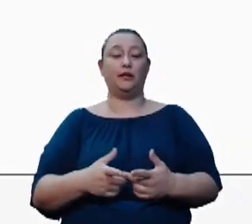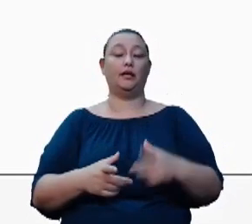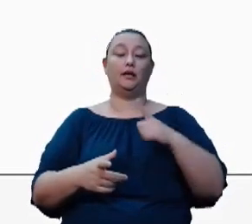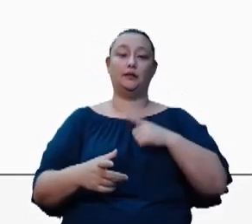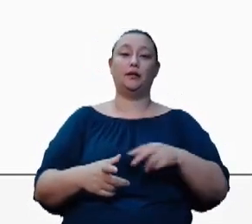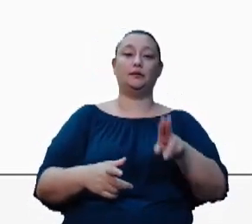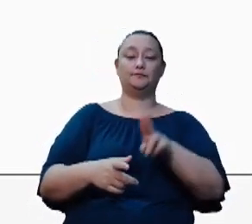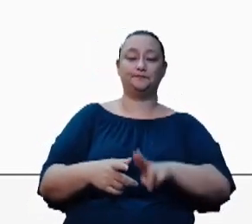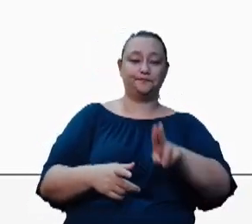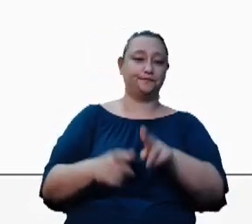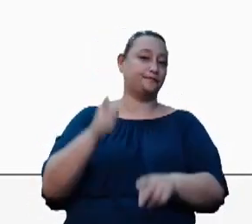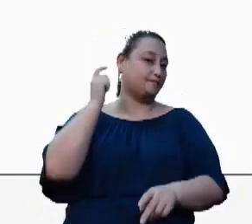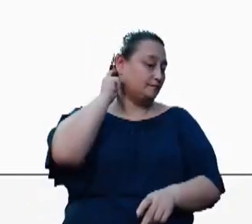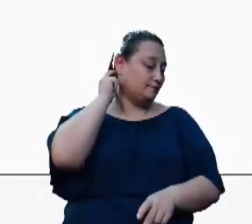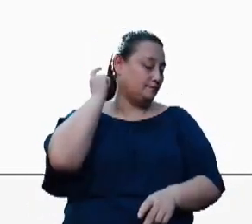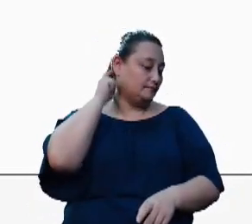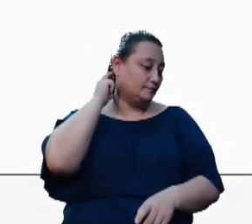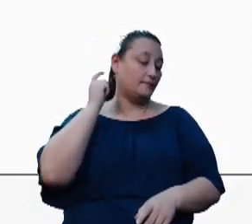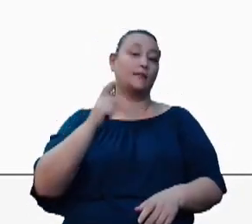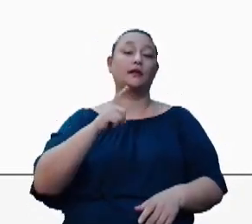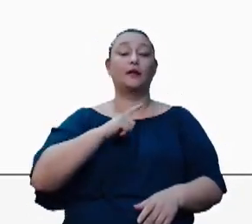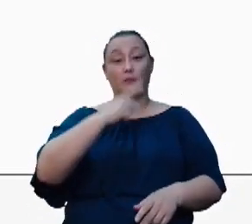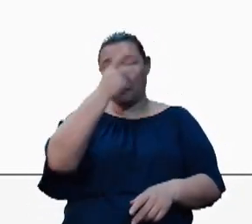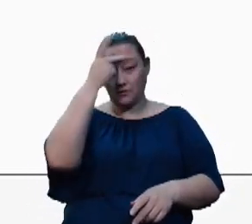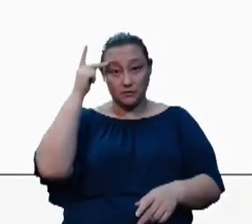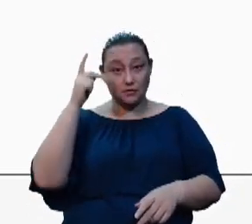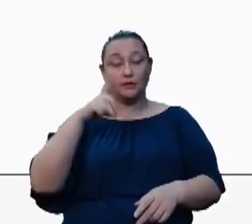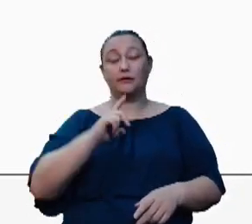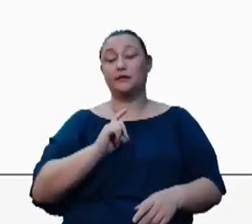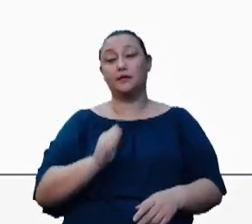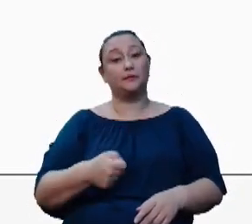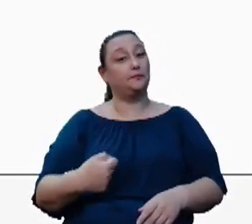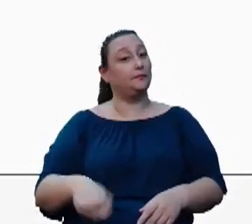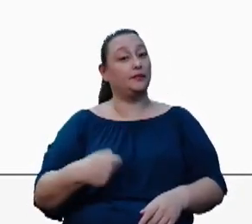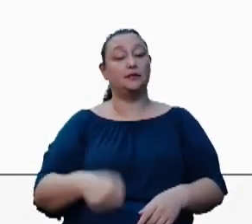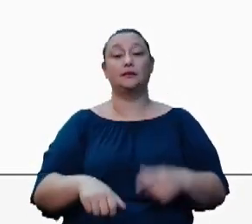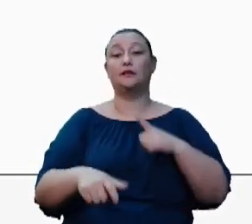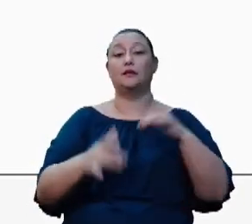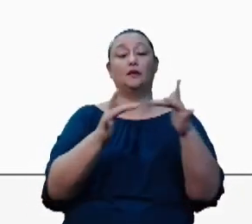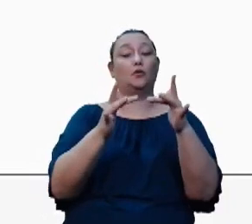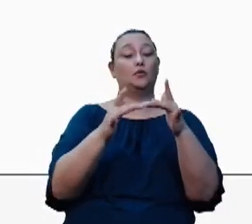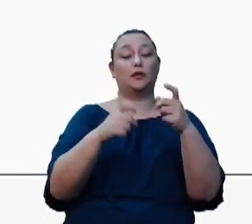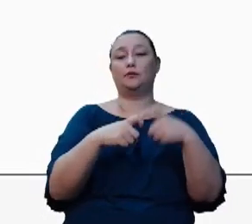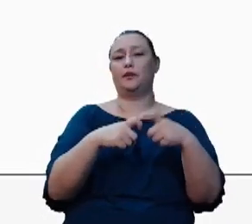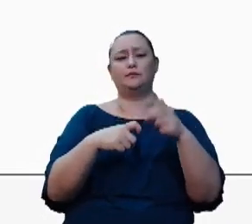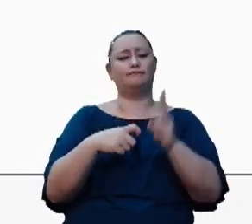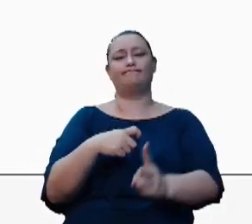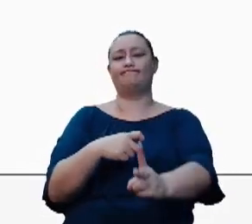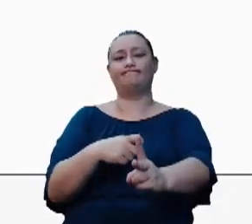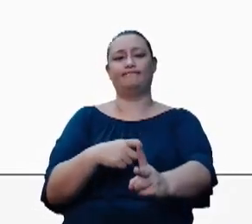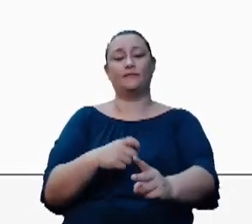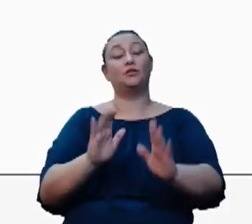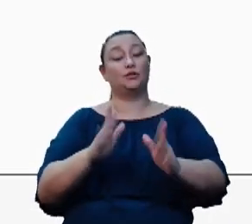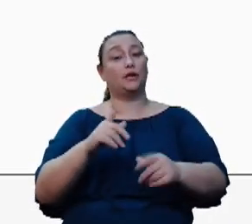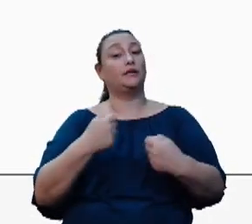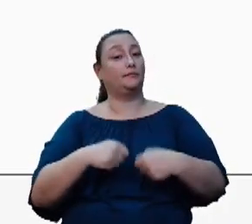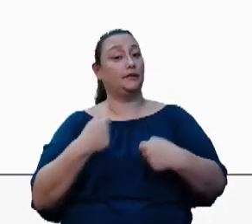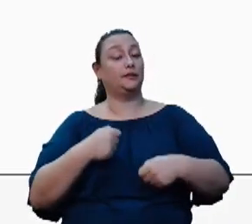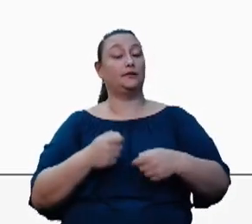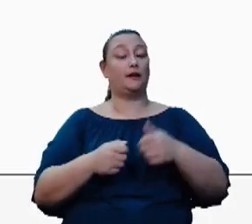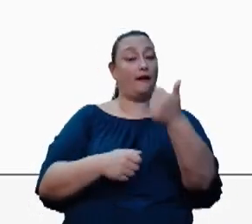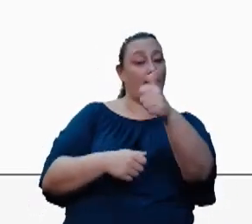de bomba intratecal de baclofeno é um paciente que deve manter o contato com o médico, já que precisa ser